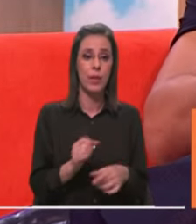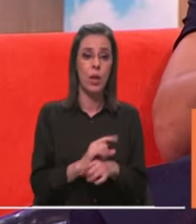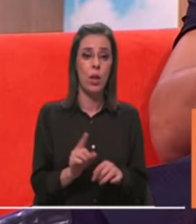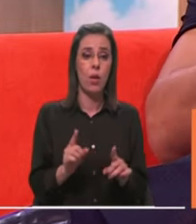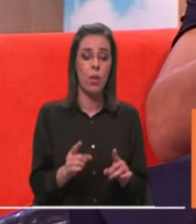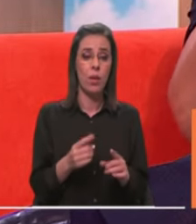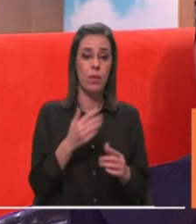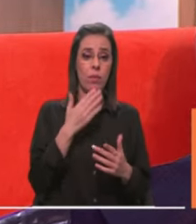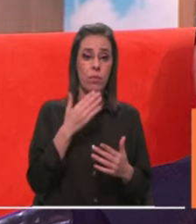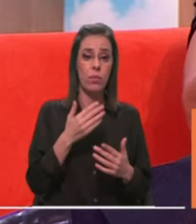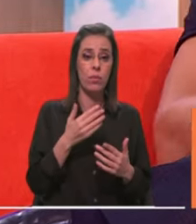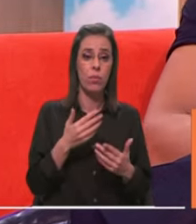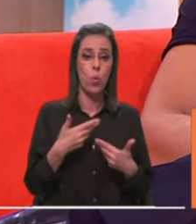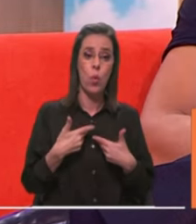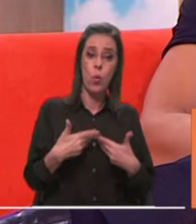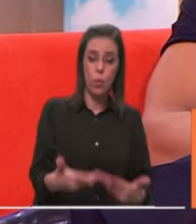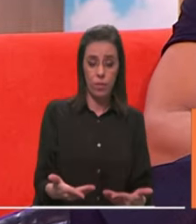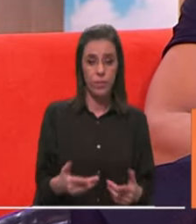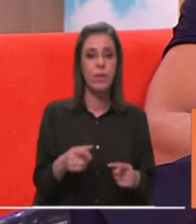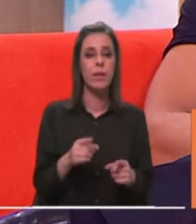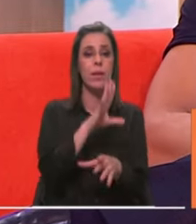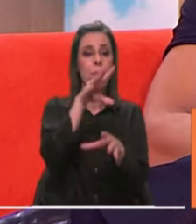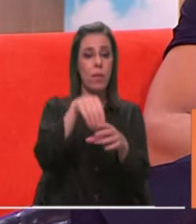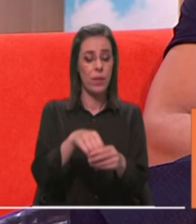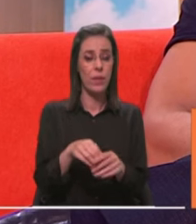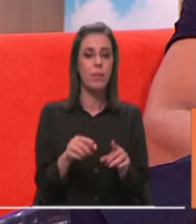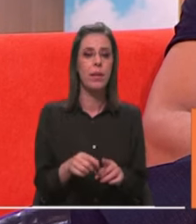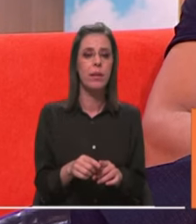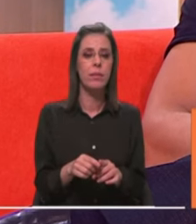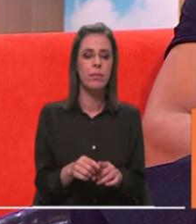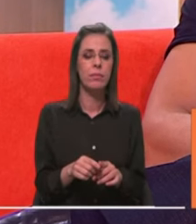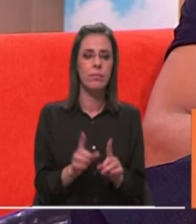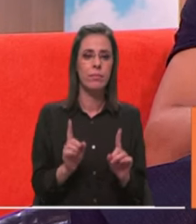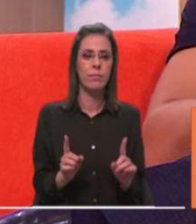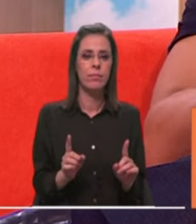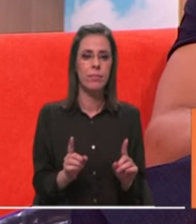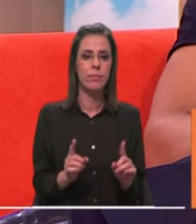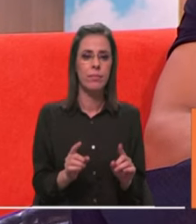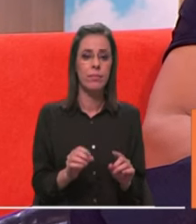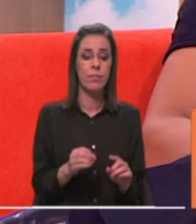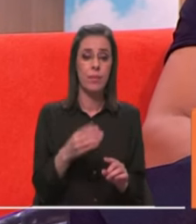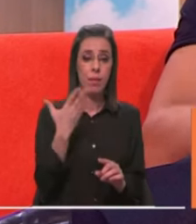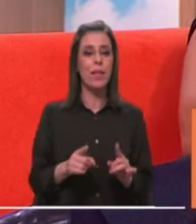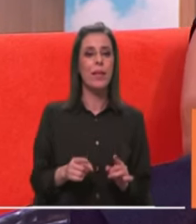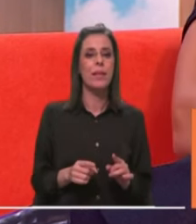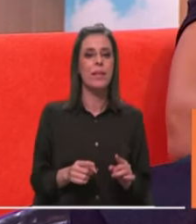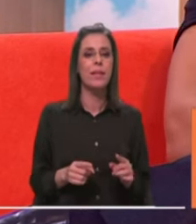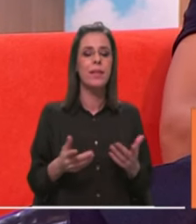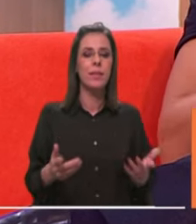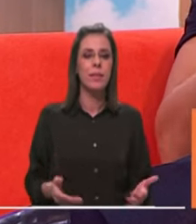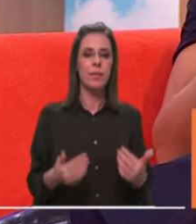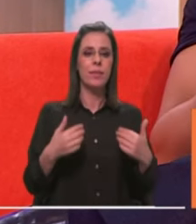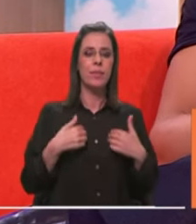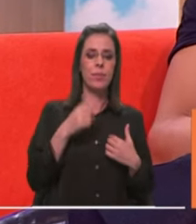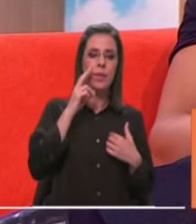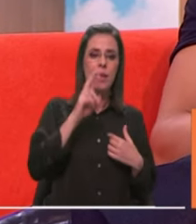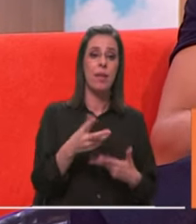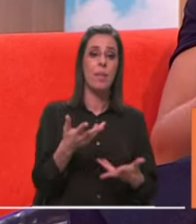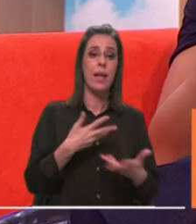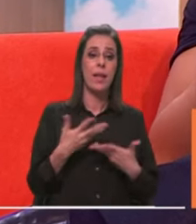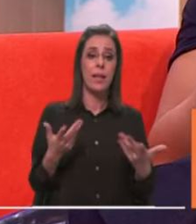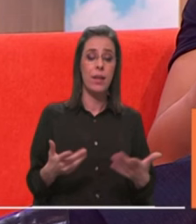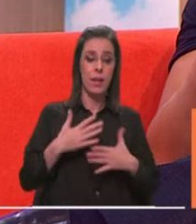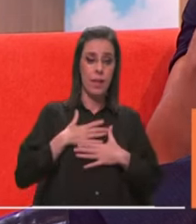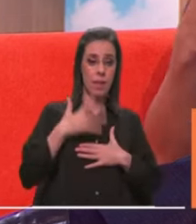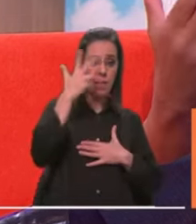o momento em que me foi feito o convite para para fazer este papel foi no primeiro episódio nós vemos a relação